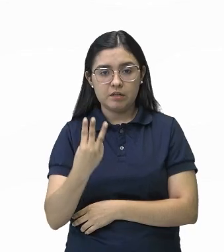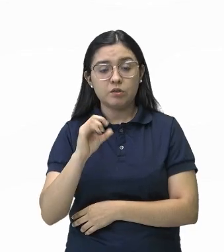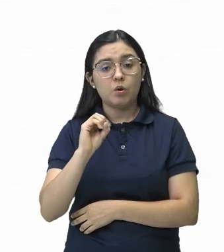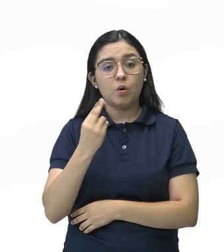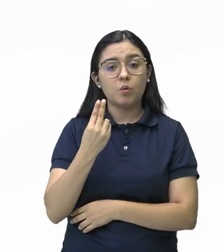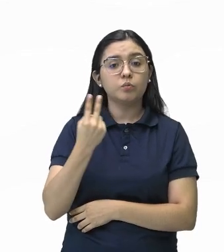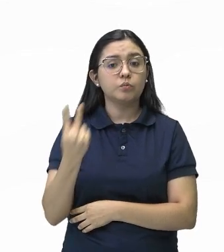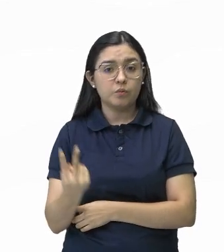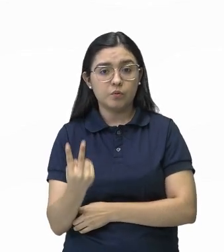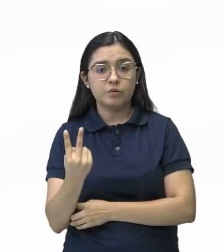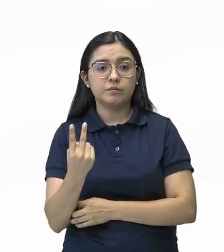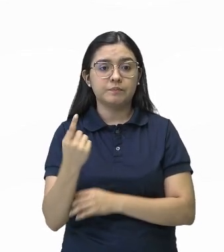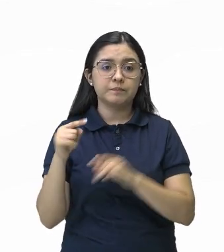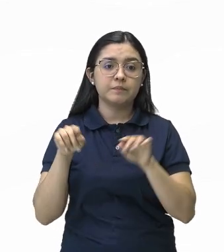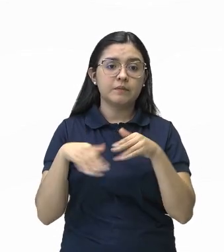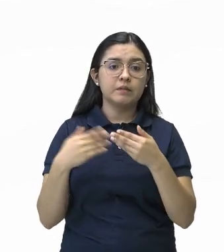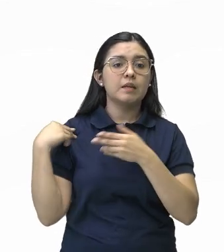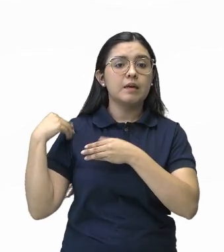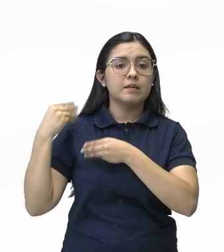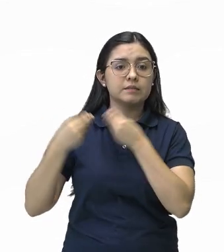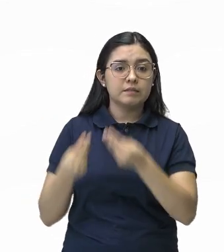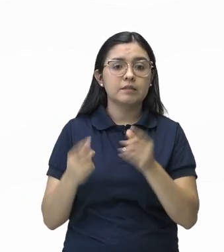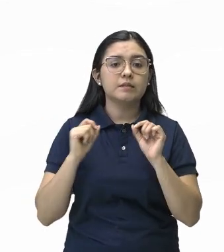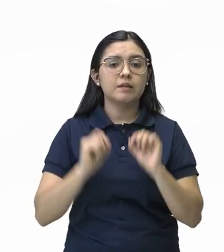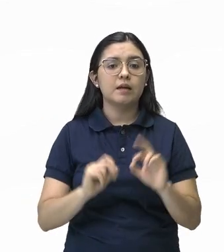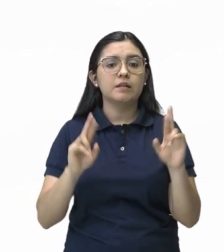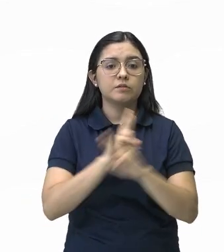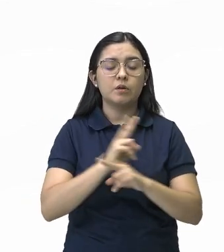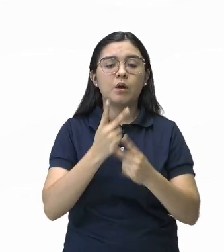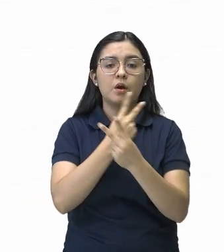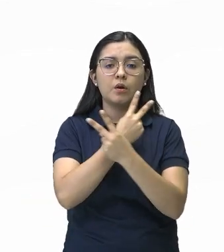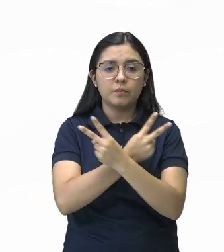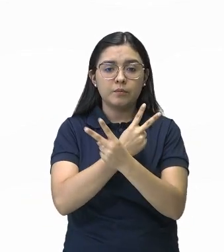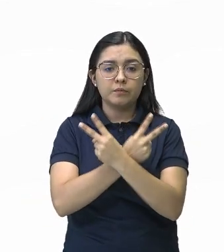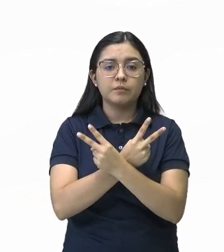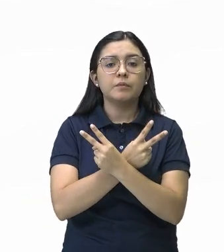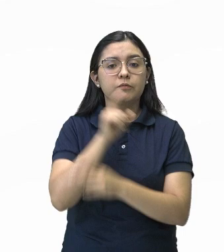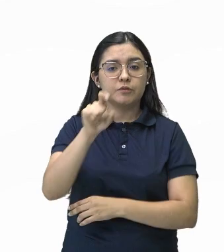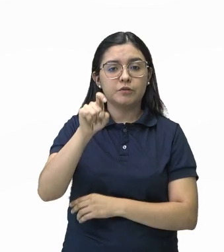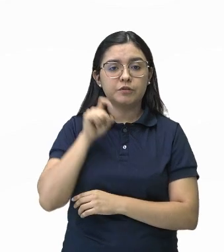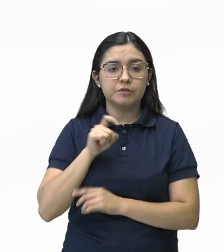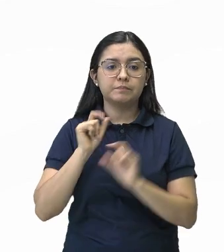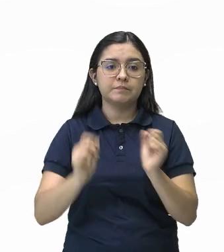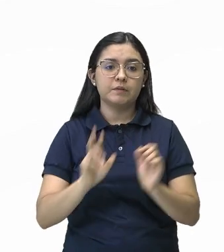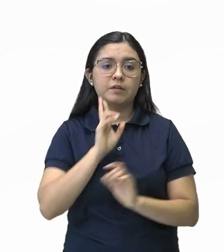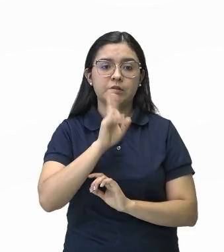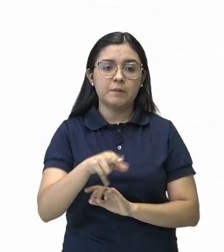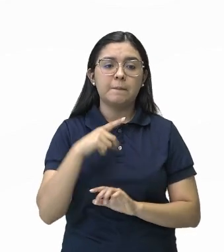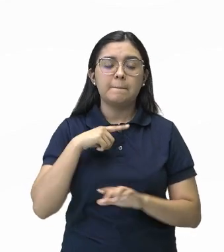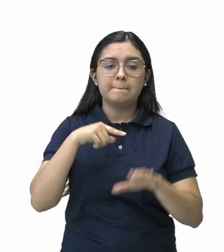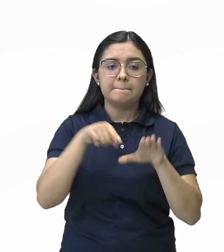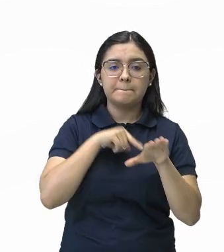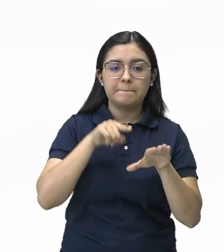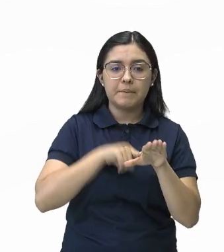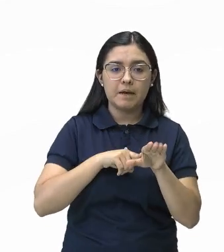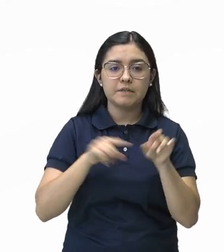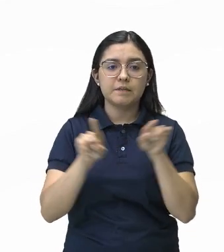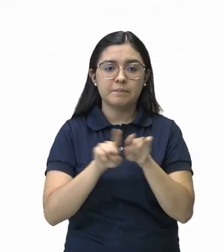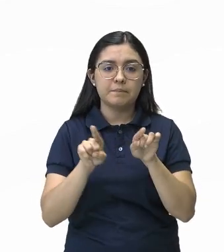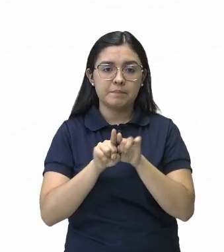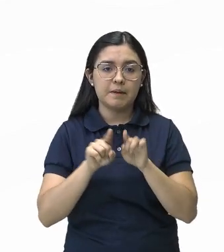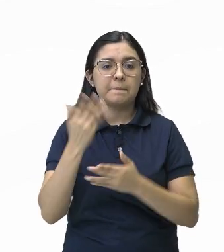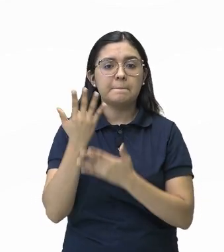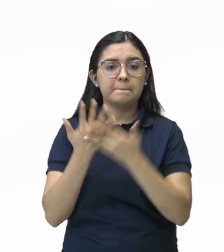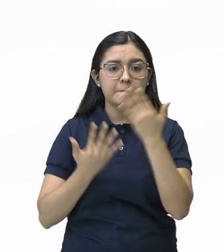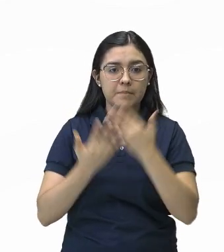ou 2. Esta herança está ligada ao cromossomo X e resulta em mãos e pés partidos, como